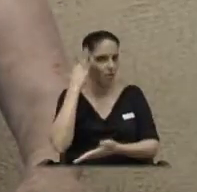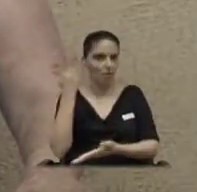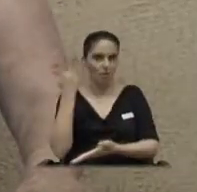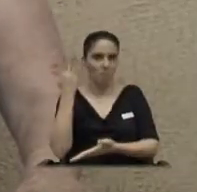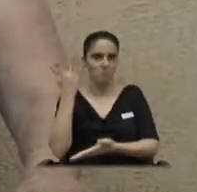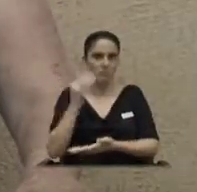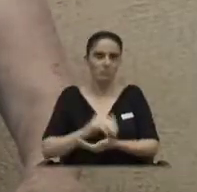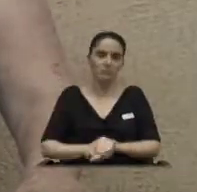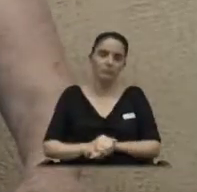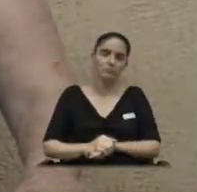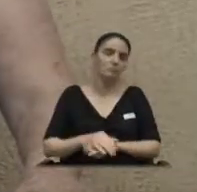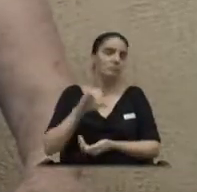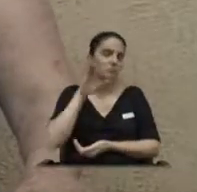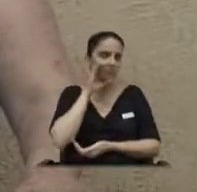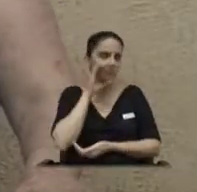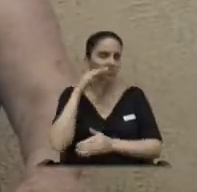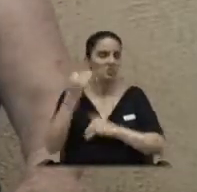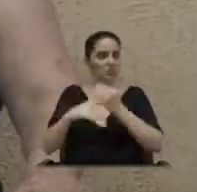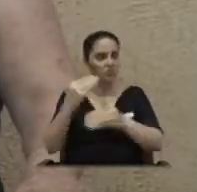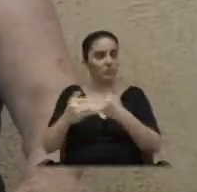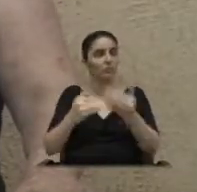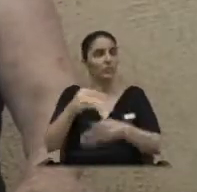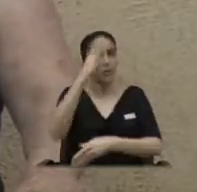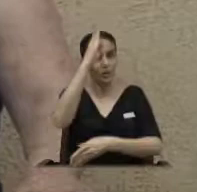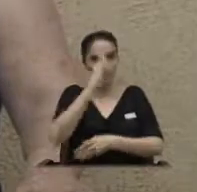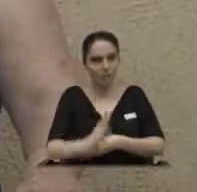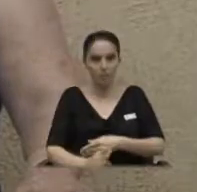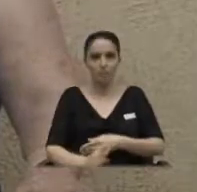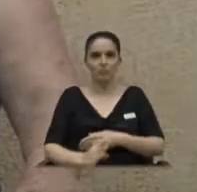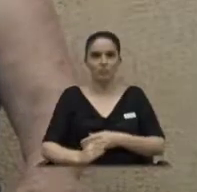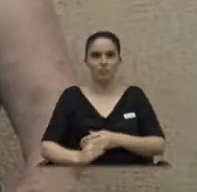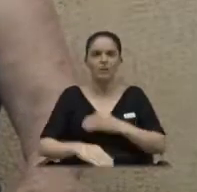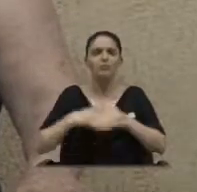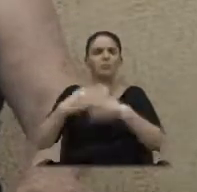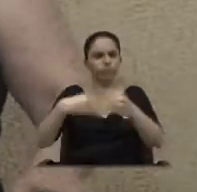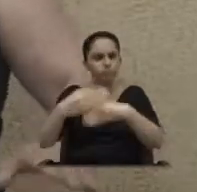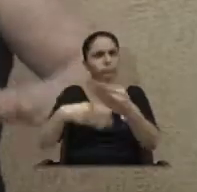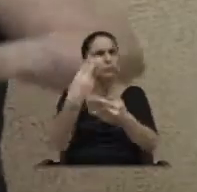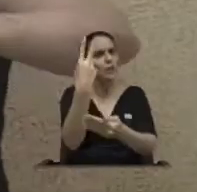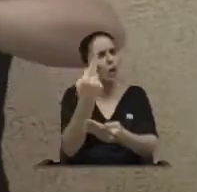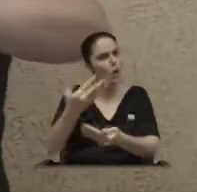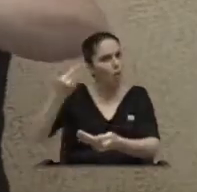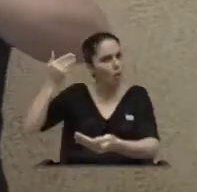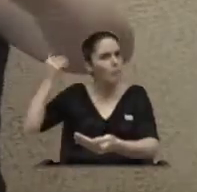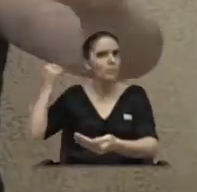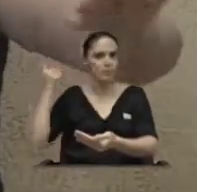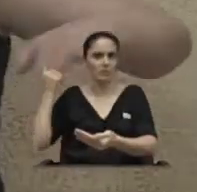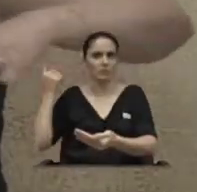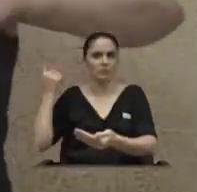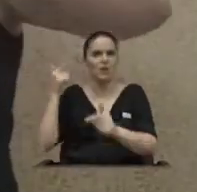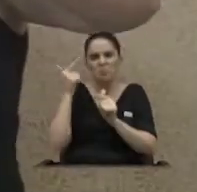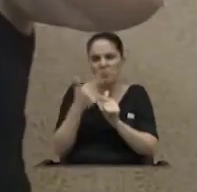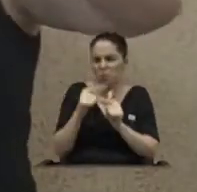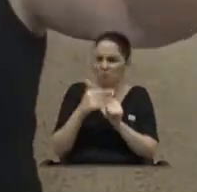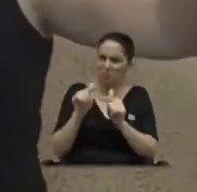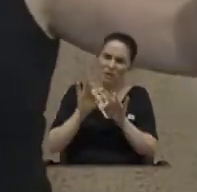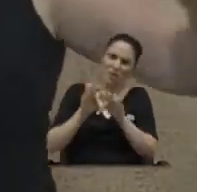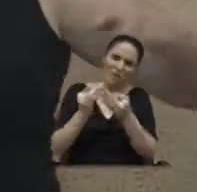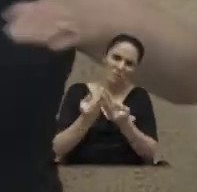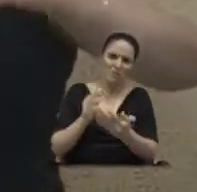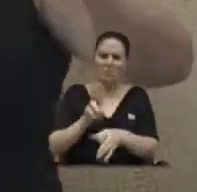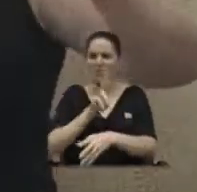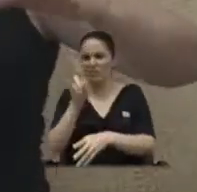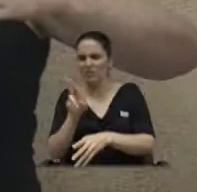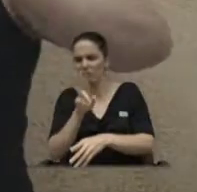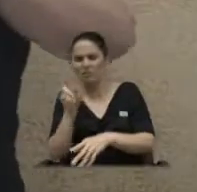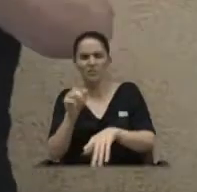eu continuo achando que a gratuidade ela tem que continuar como vinha vindo. Se tem algum problema, que tem família que está usando fora